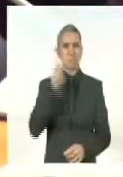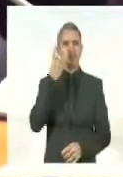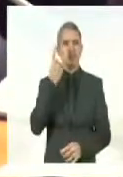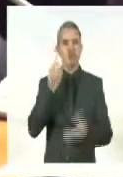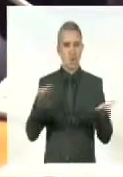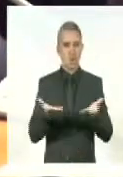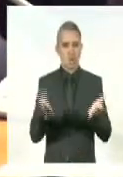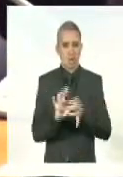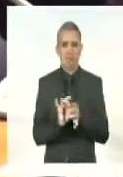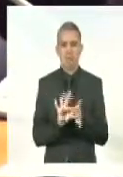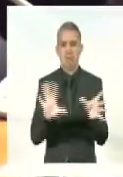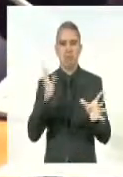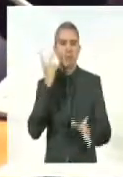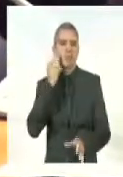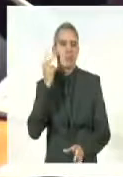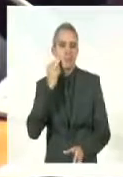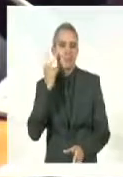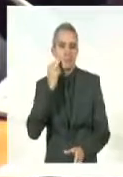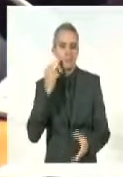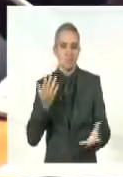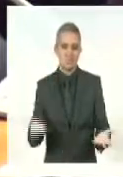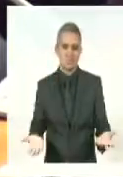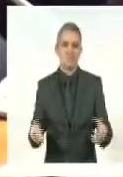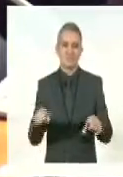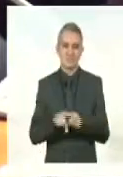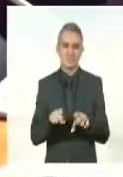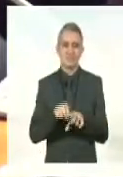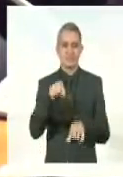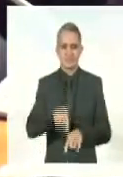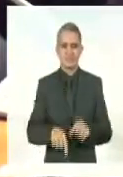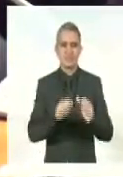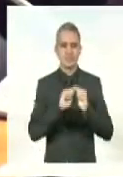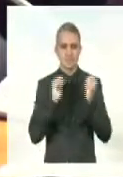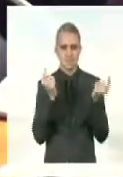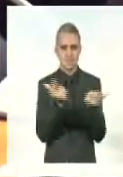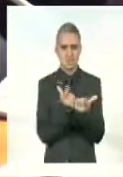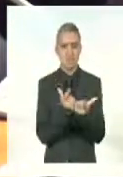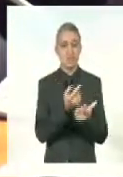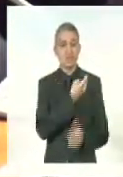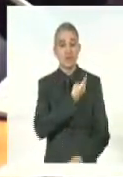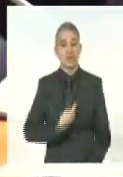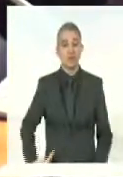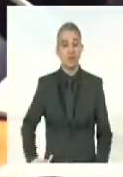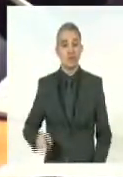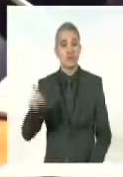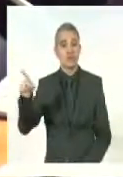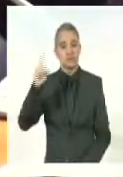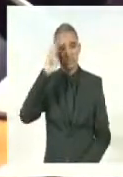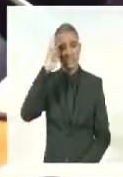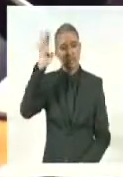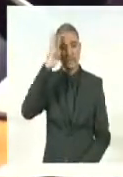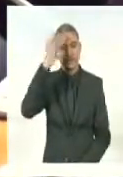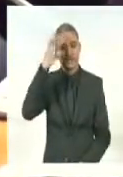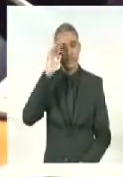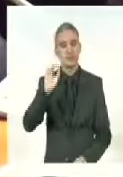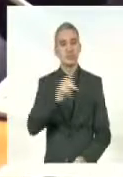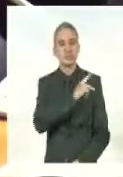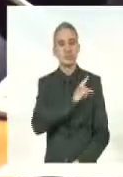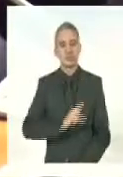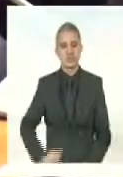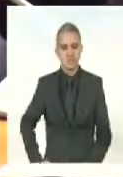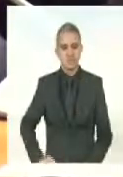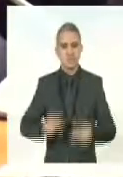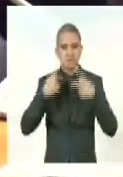casa sequer, como Vossa Excelência falou agora há pouco, um governador que sonha em ser presidente da República, pregando o novo, pregando a